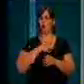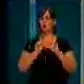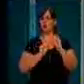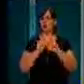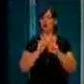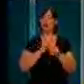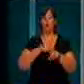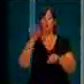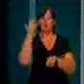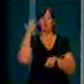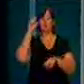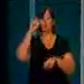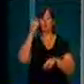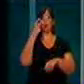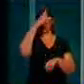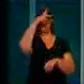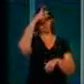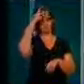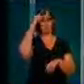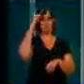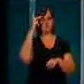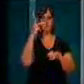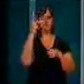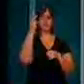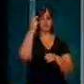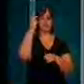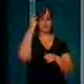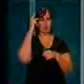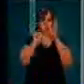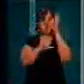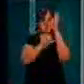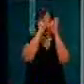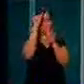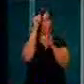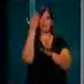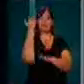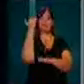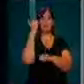fui prefeito da cidade de São Paulo a primeira vez, em